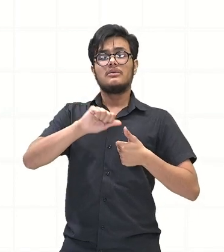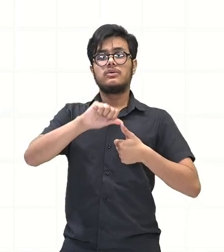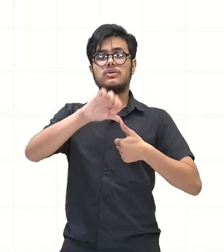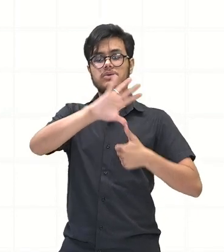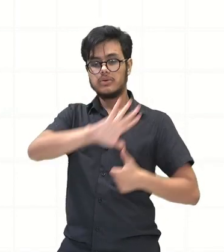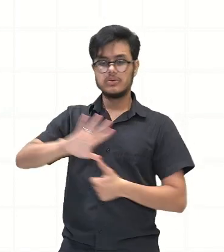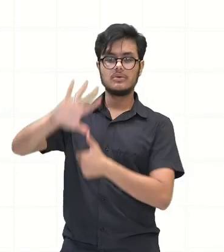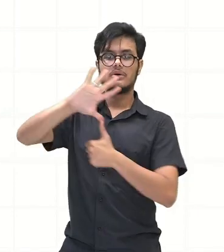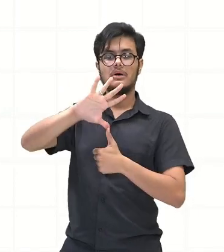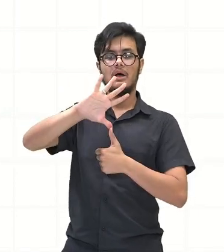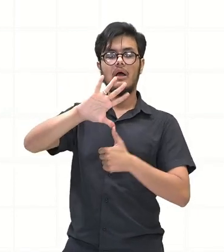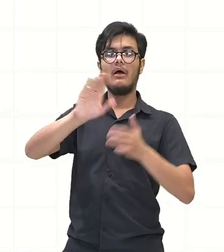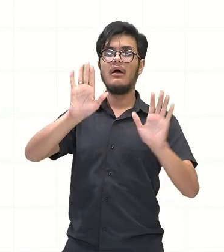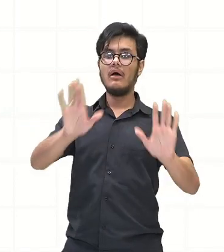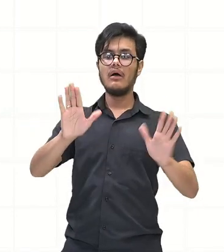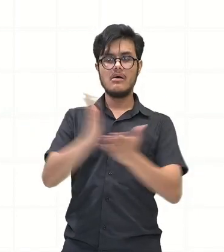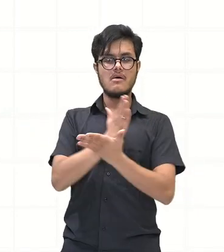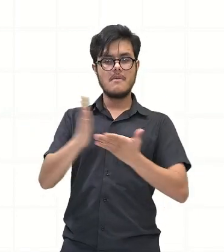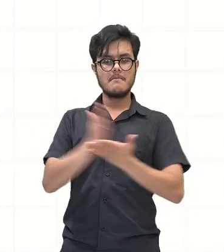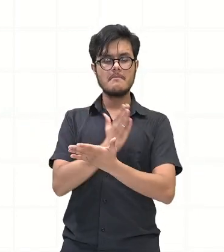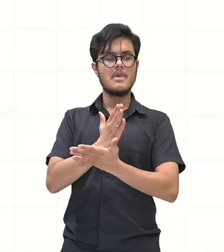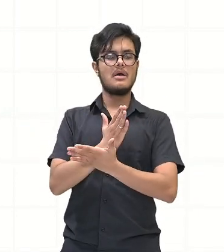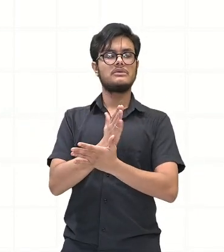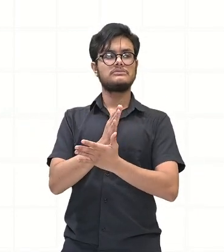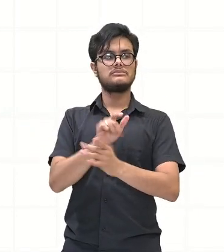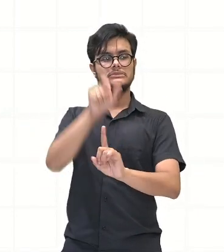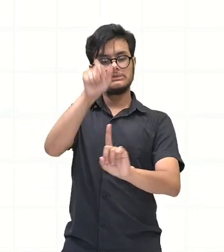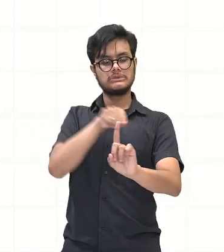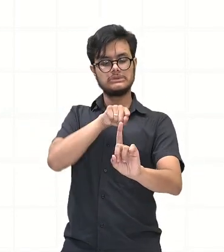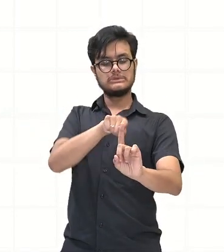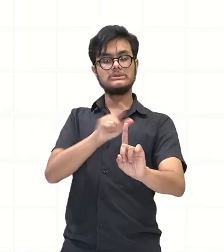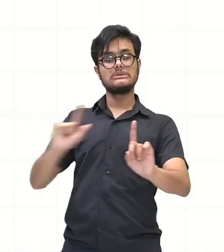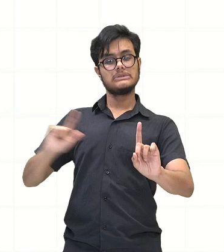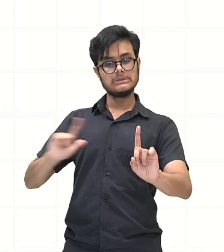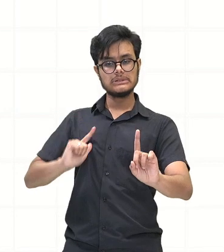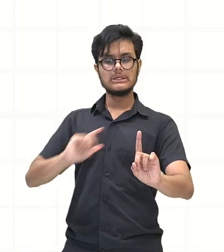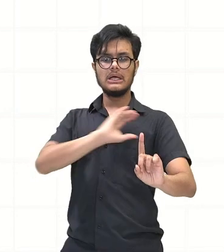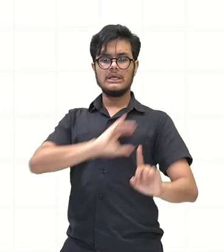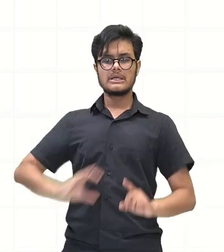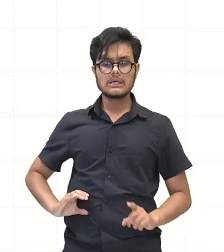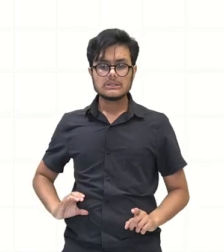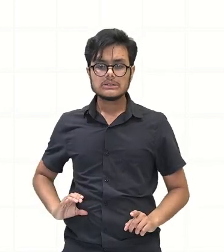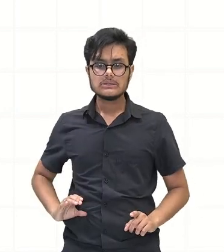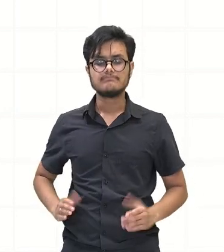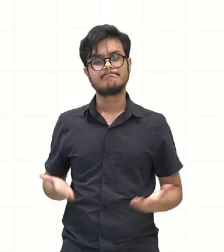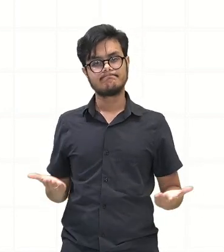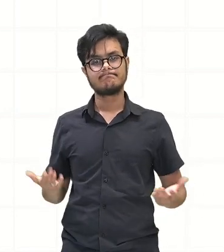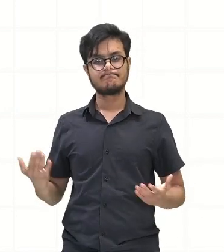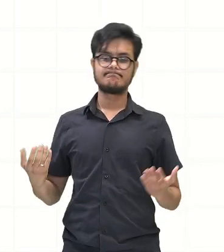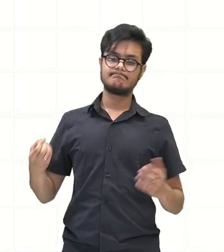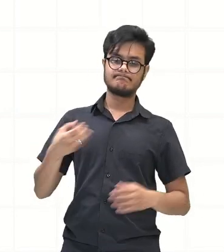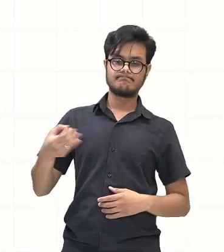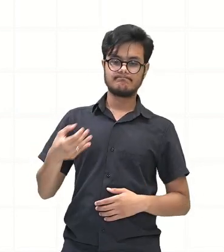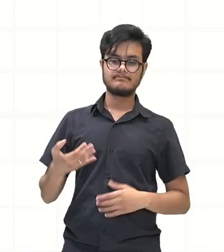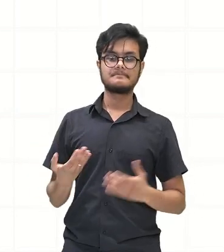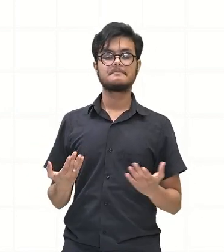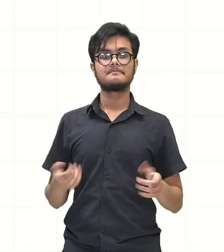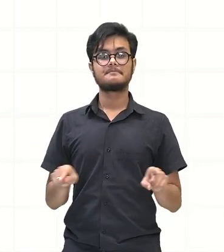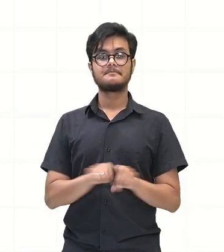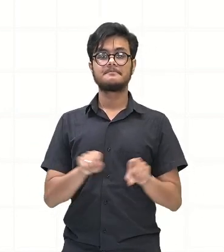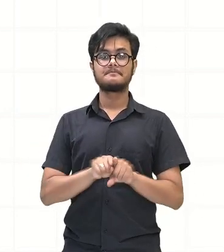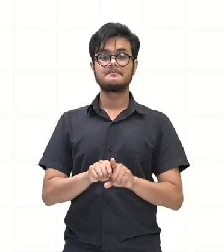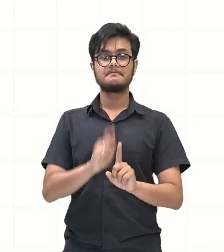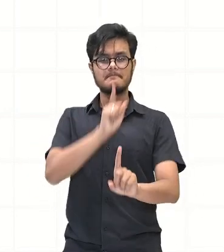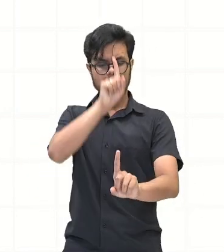haver pessoas que vão estar na condição ali de cristão novo. E essa condição é